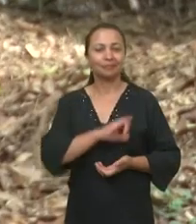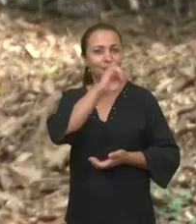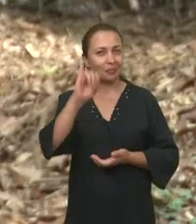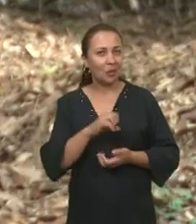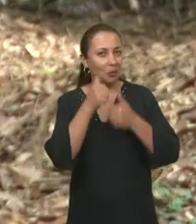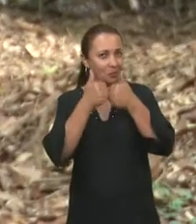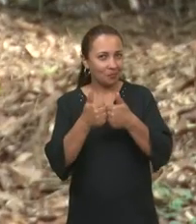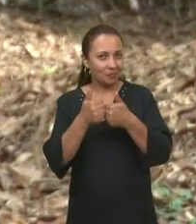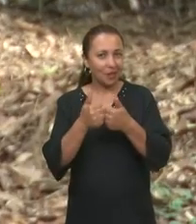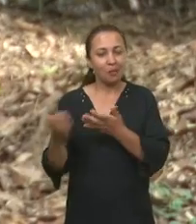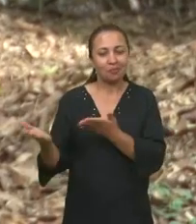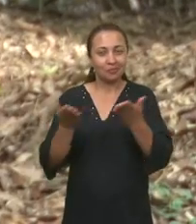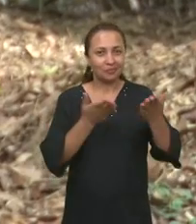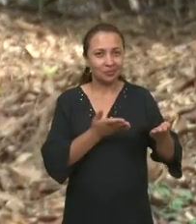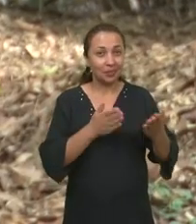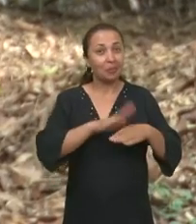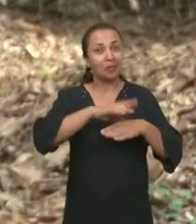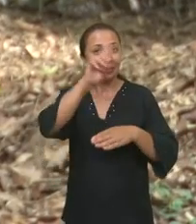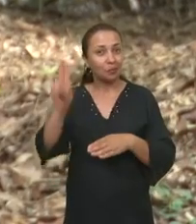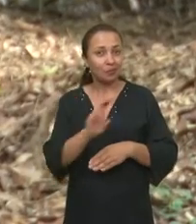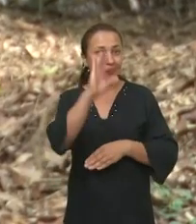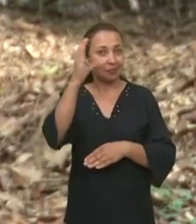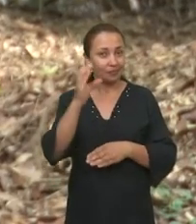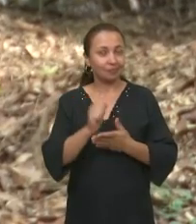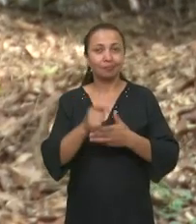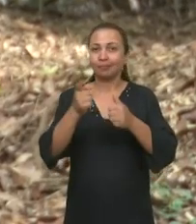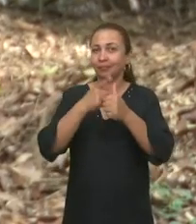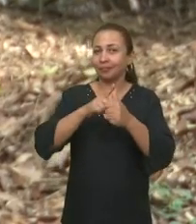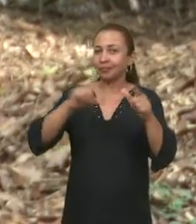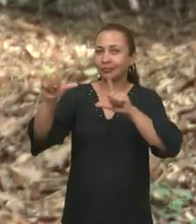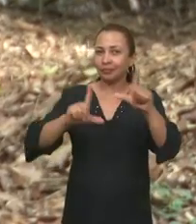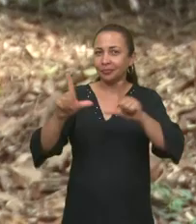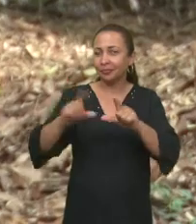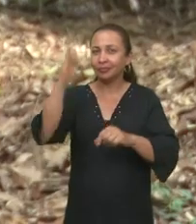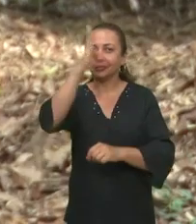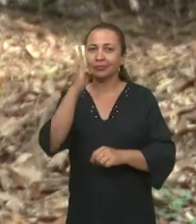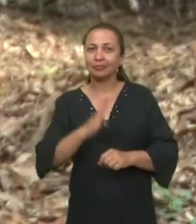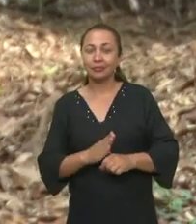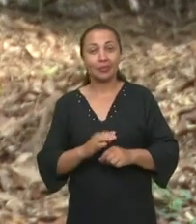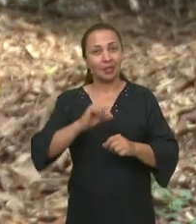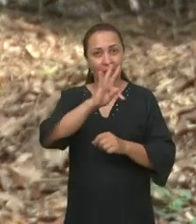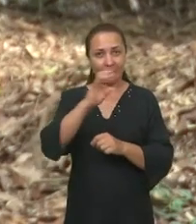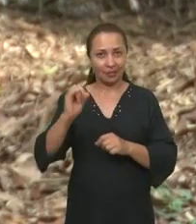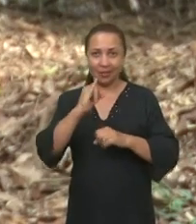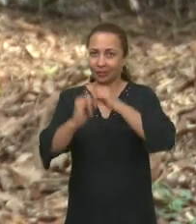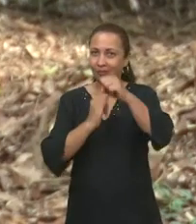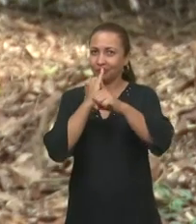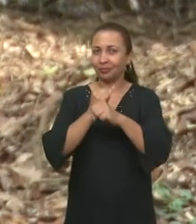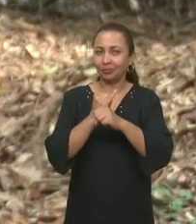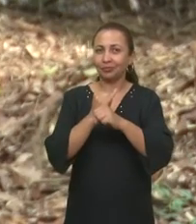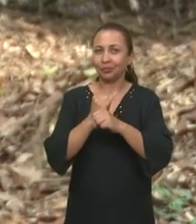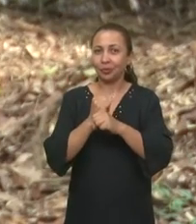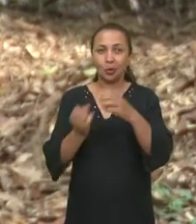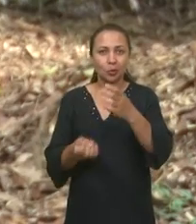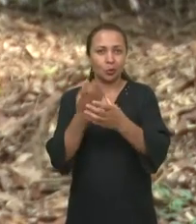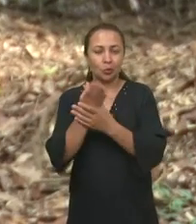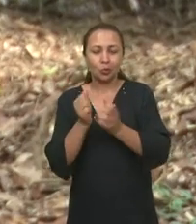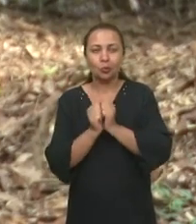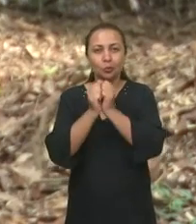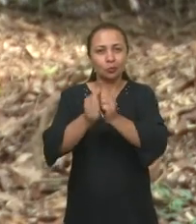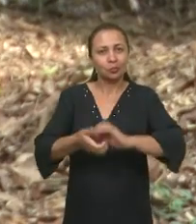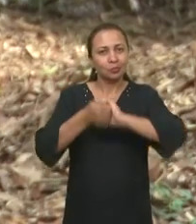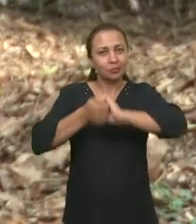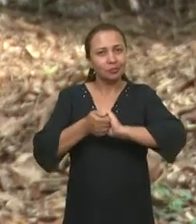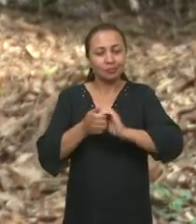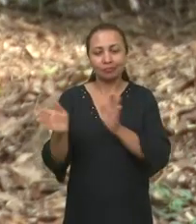Olá, tudo bem? Seja bem-vindo à Univerciência, o primeiro programa brasileiro de TV e internet, fruto da parceria